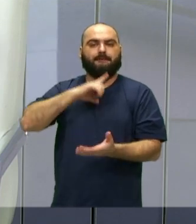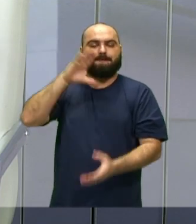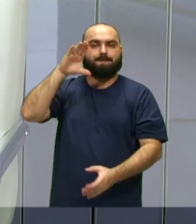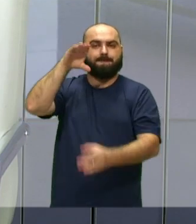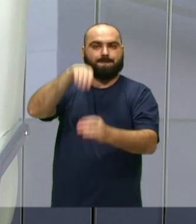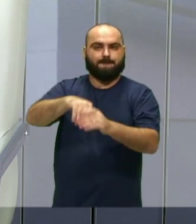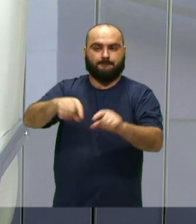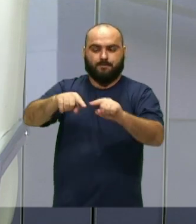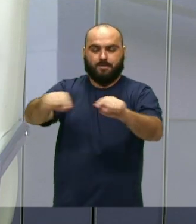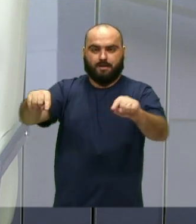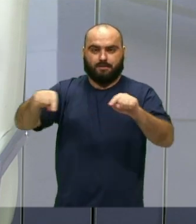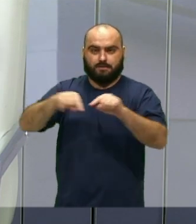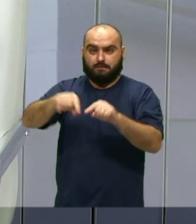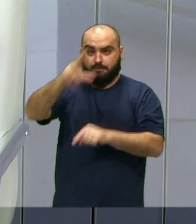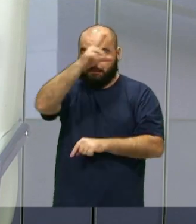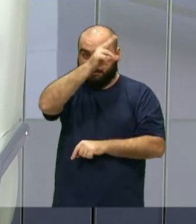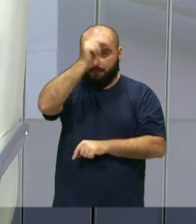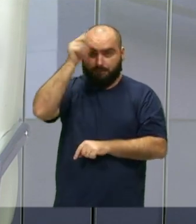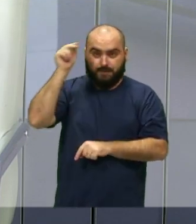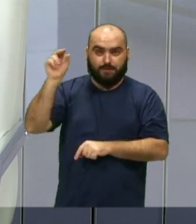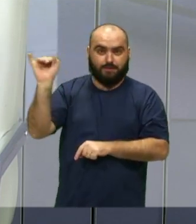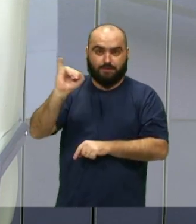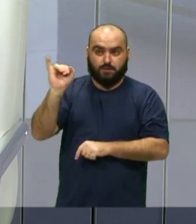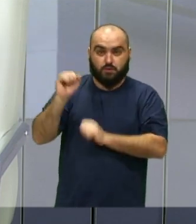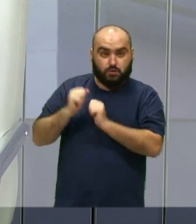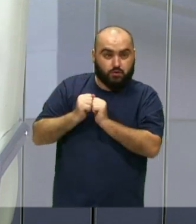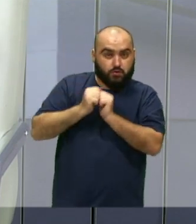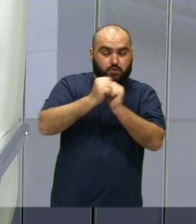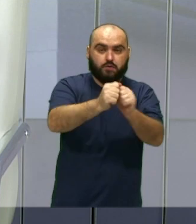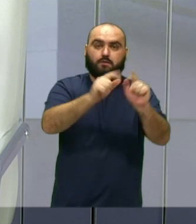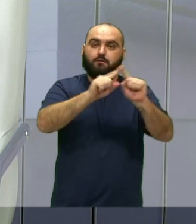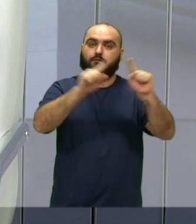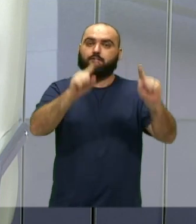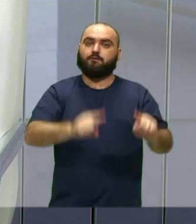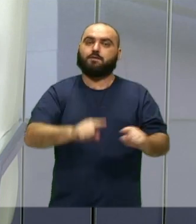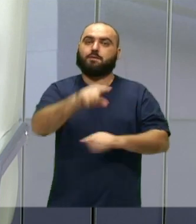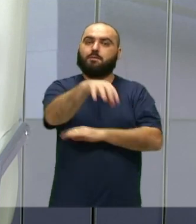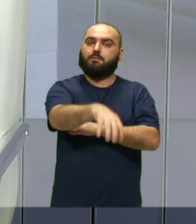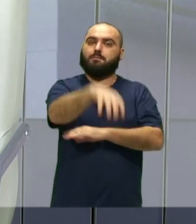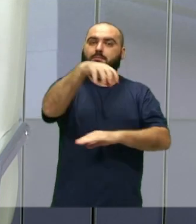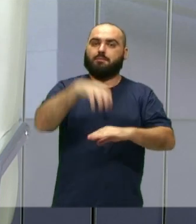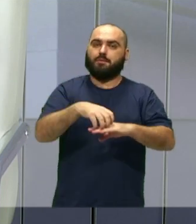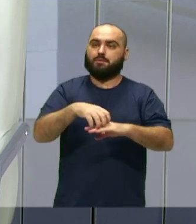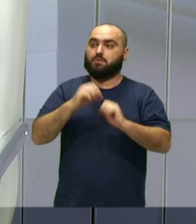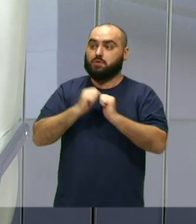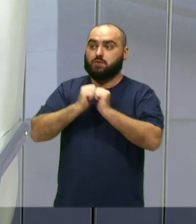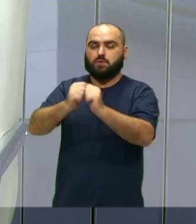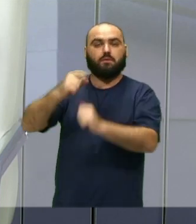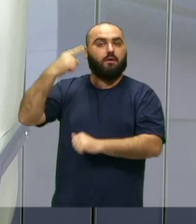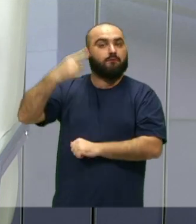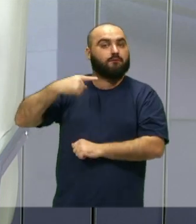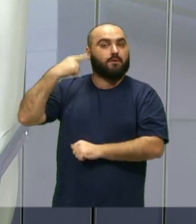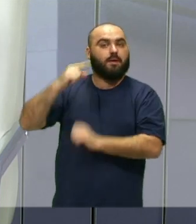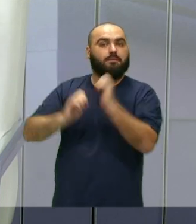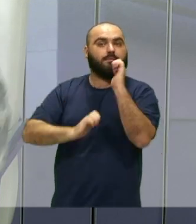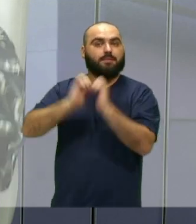do gabinete do prefeito de Itajaí, com os trabalhadores portuários, com o advogado da empresa,